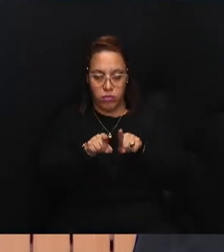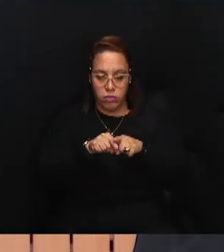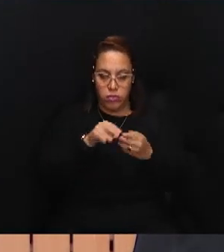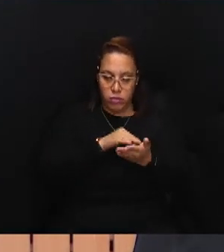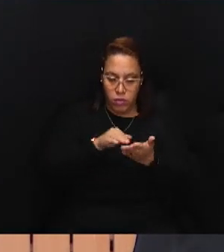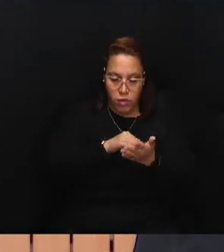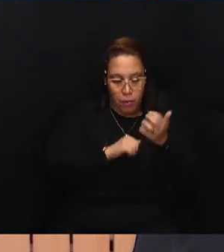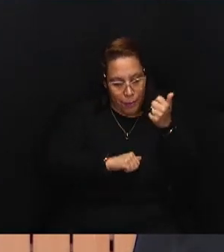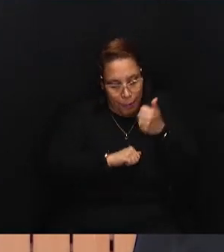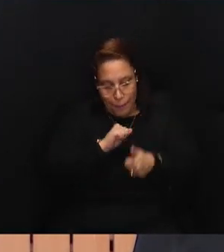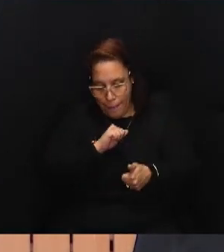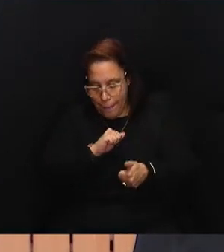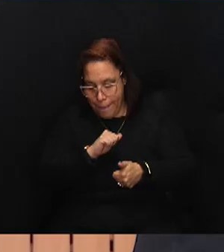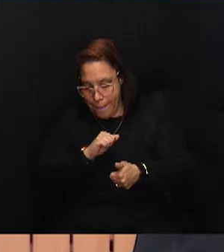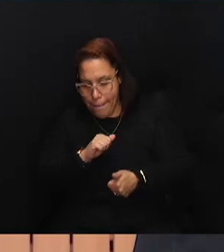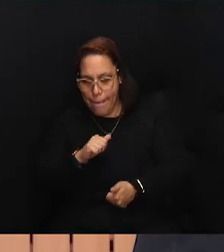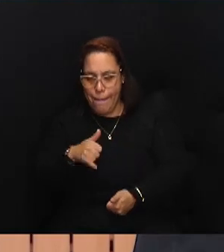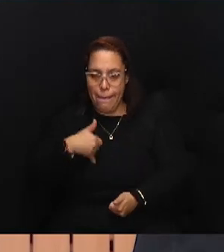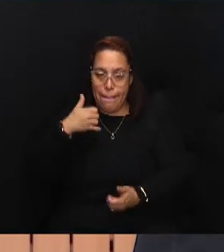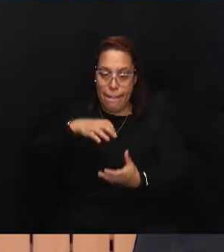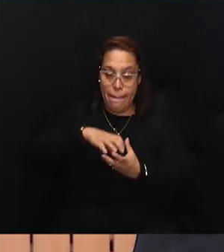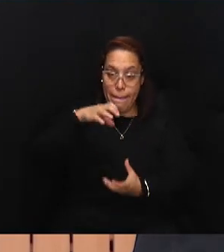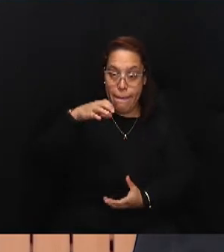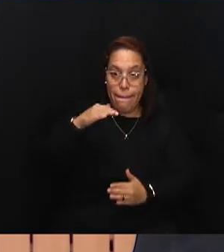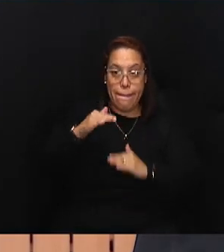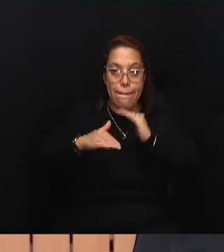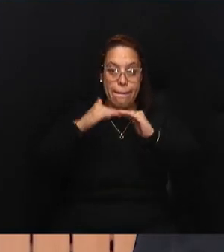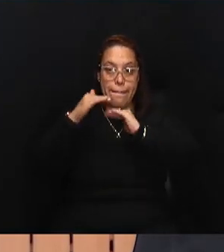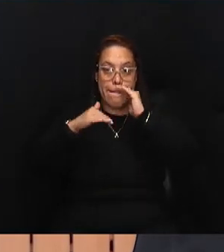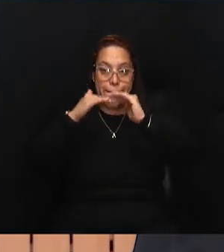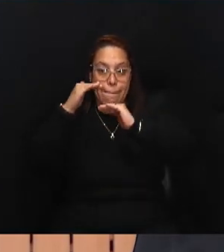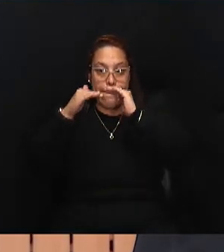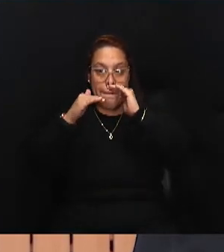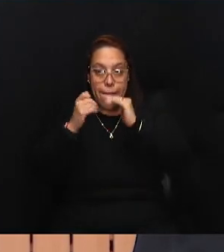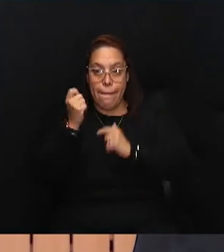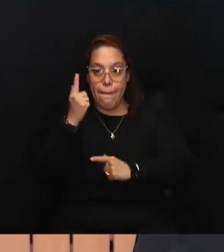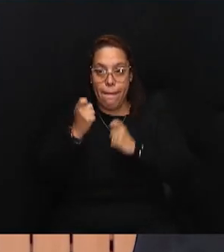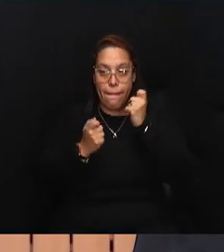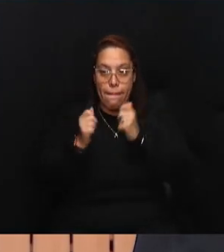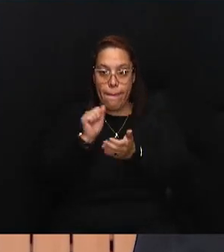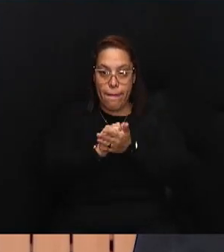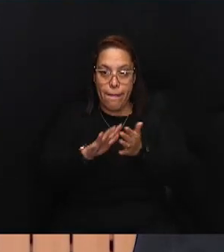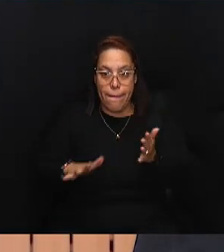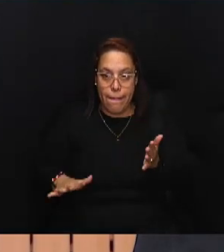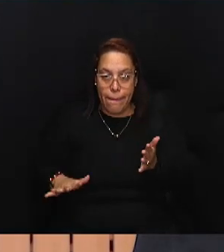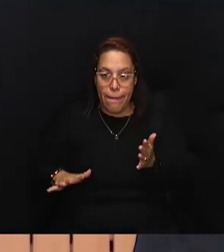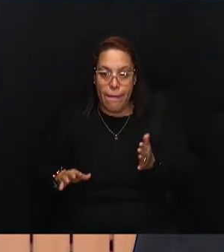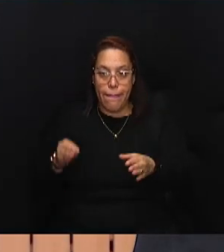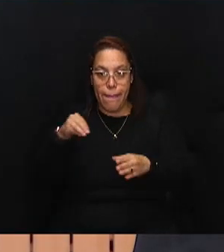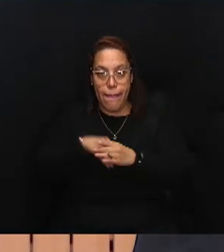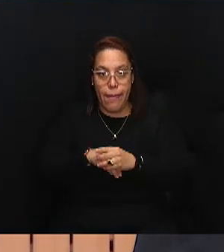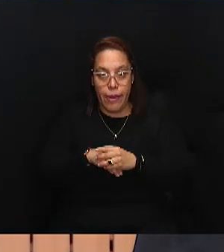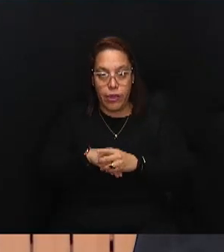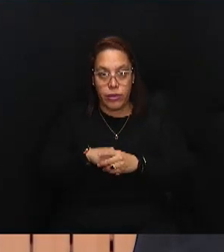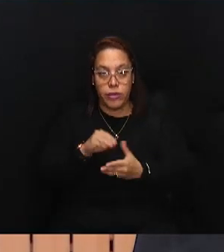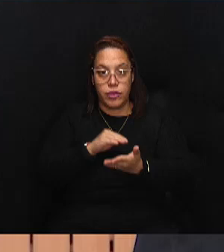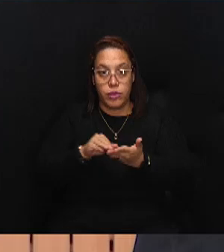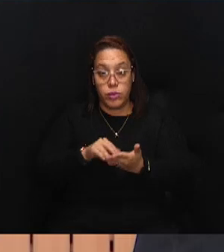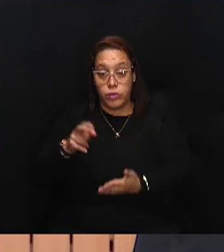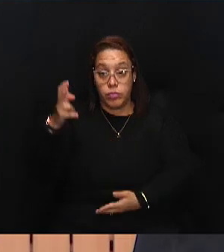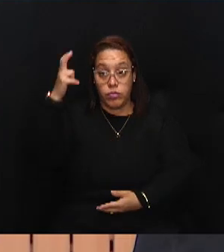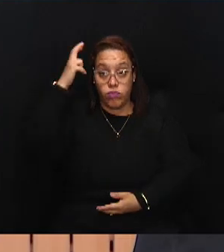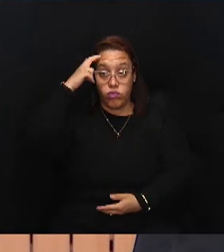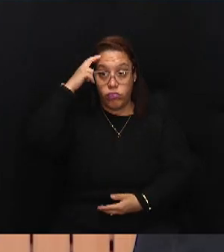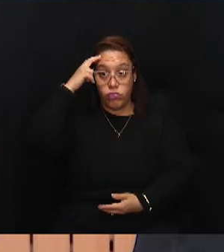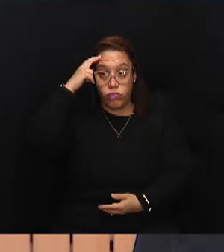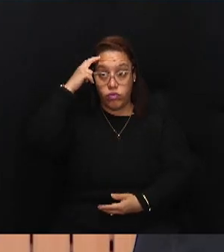Secretaria de Esporte, de idosos que estão desenvolvendo ali algum tipo de atividade dentro da Secretaria de Cultura.